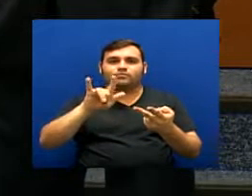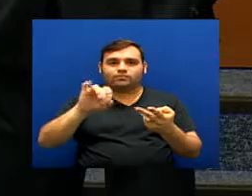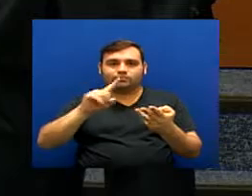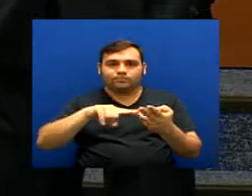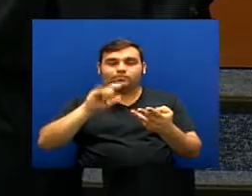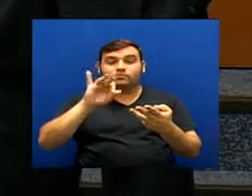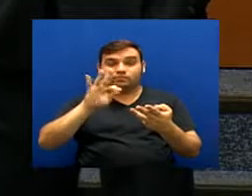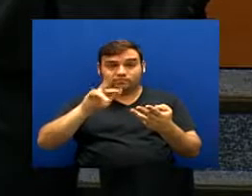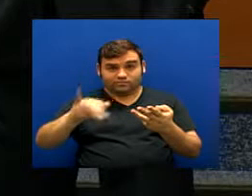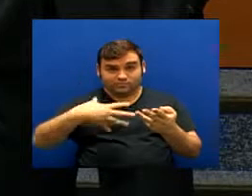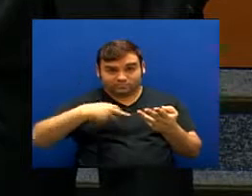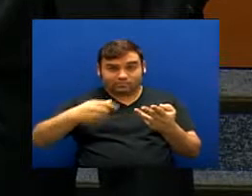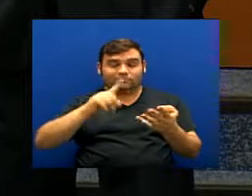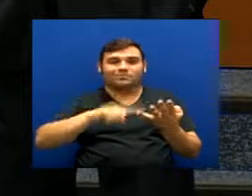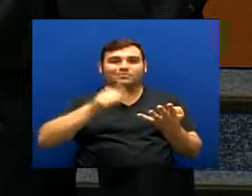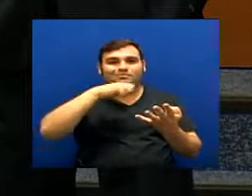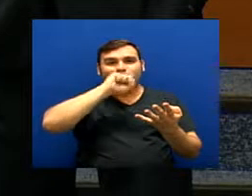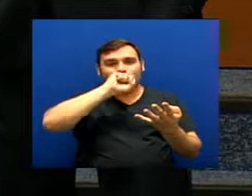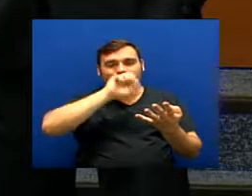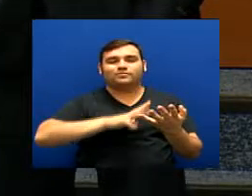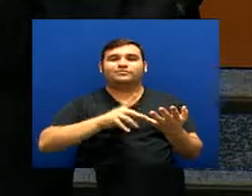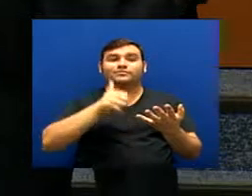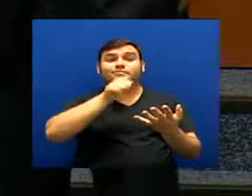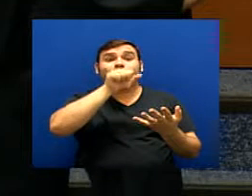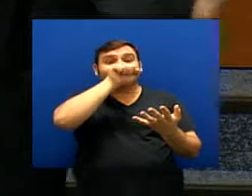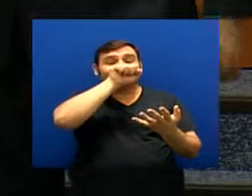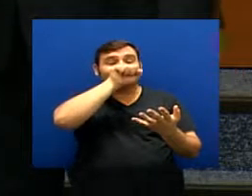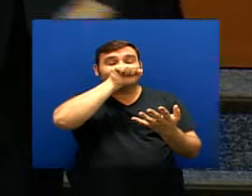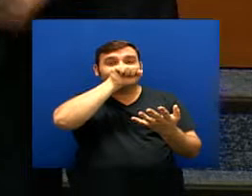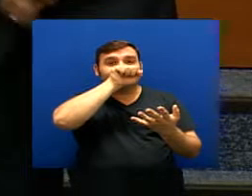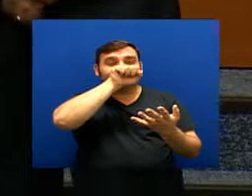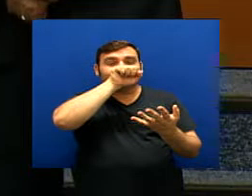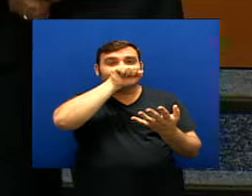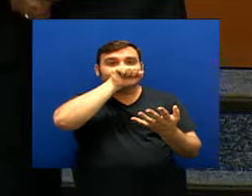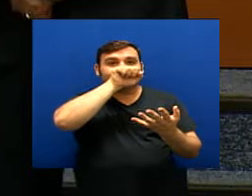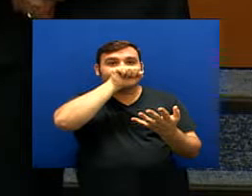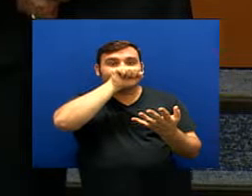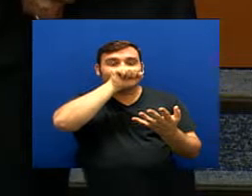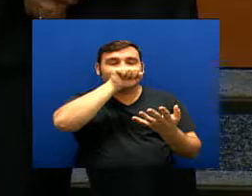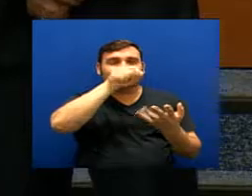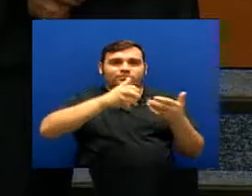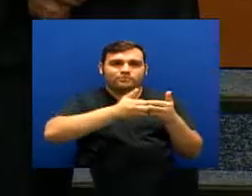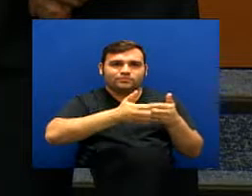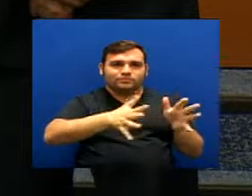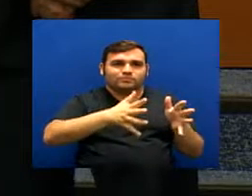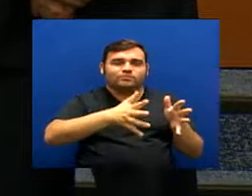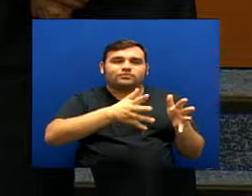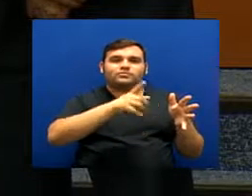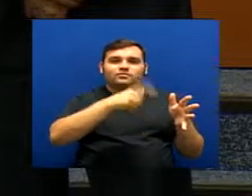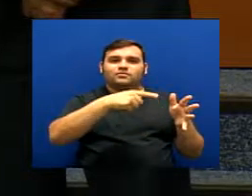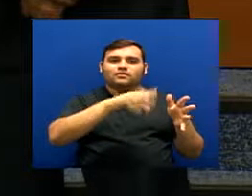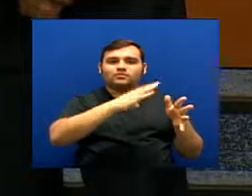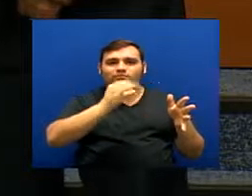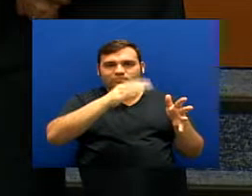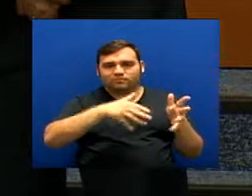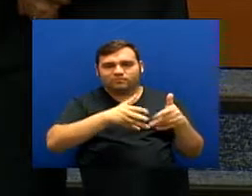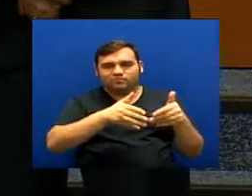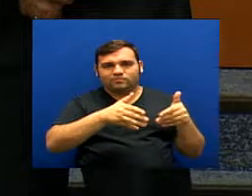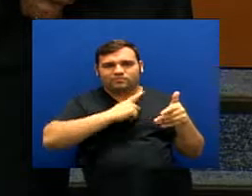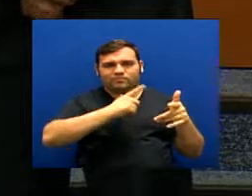aí de vocação, no agradecendo pela honra da sua presença.